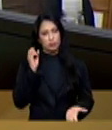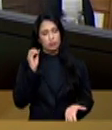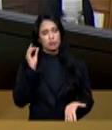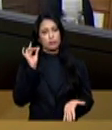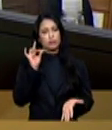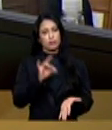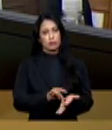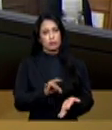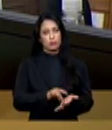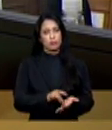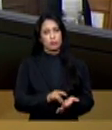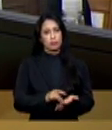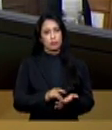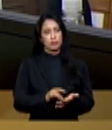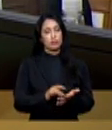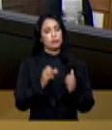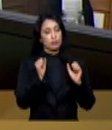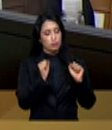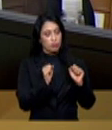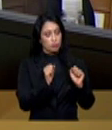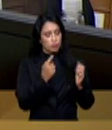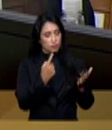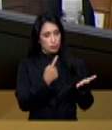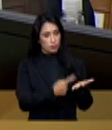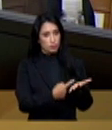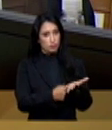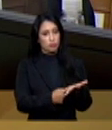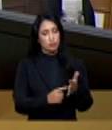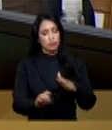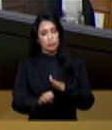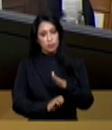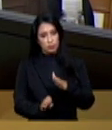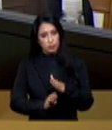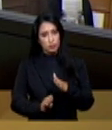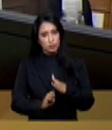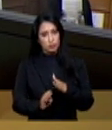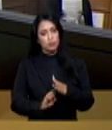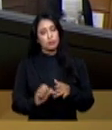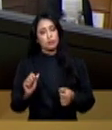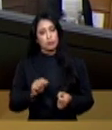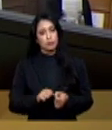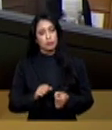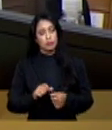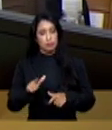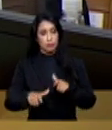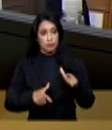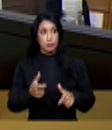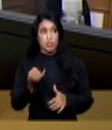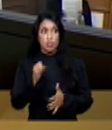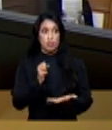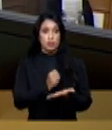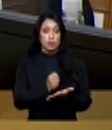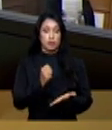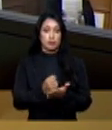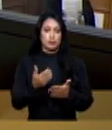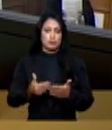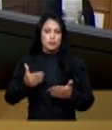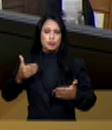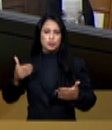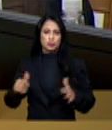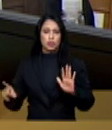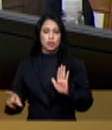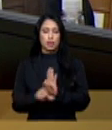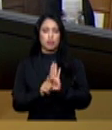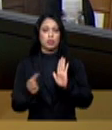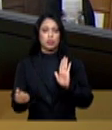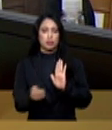pactuadas entre o poder concedente e a empresa prestadora do serviço se contratado antes da vigência